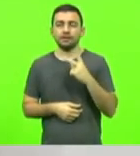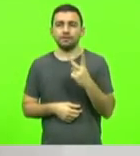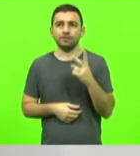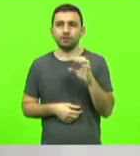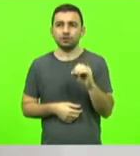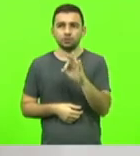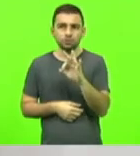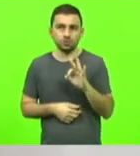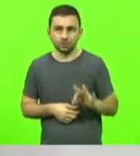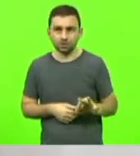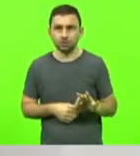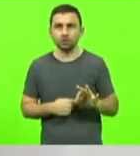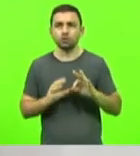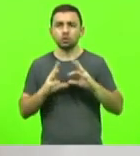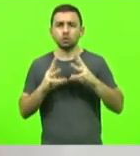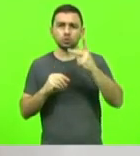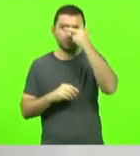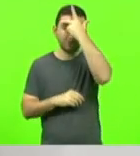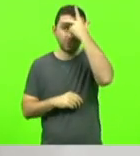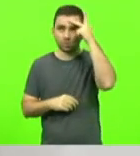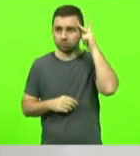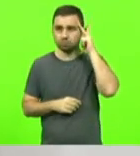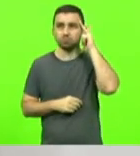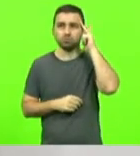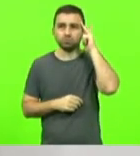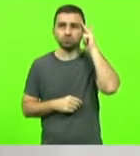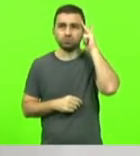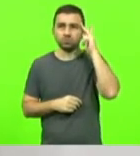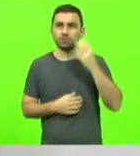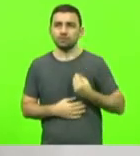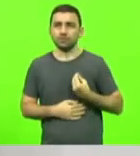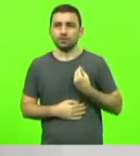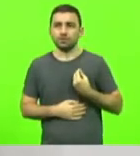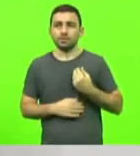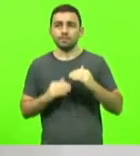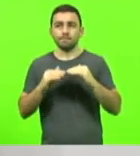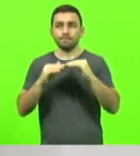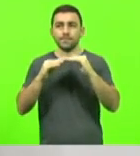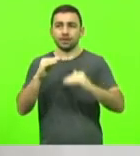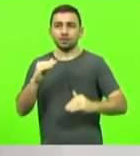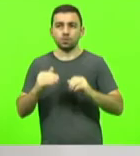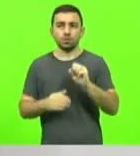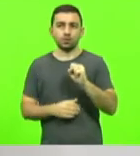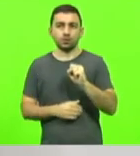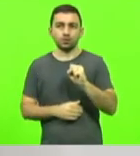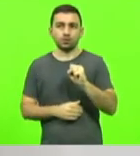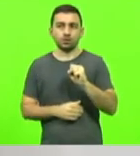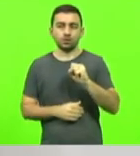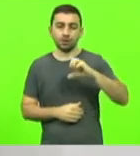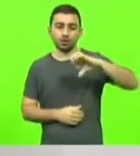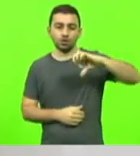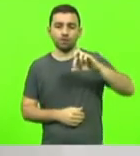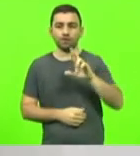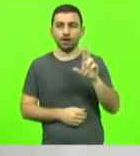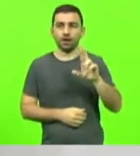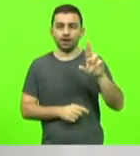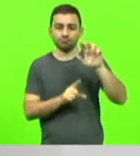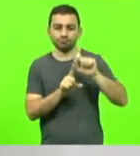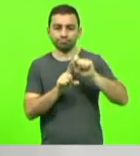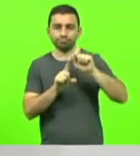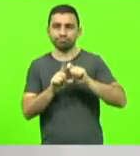20% de todas as pessoas que vivem com menos de R$ 89,00 por